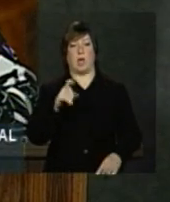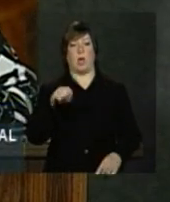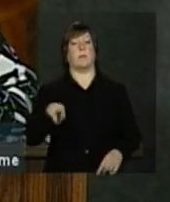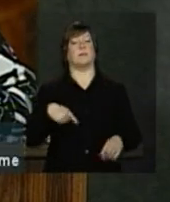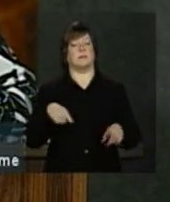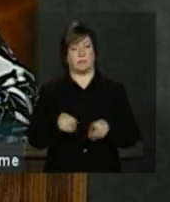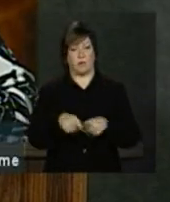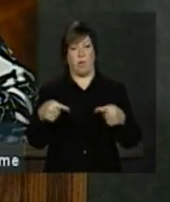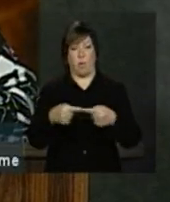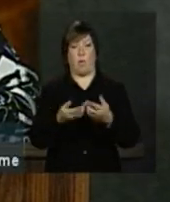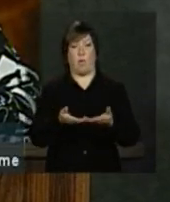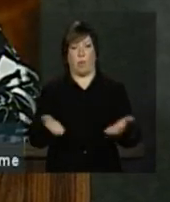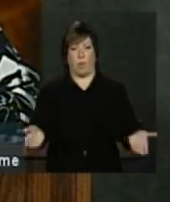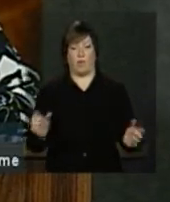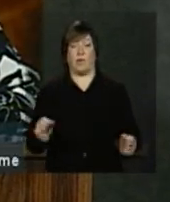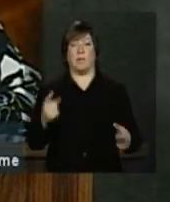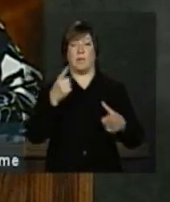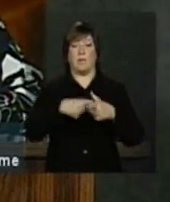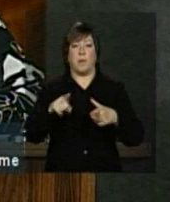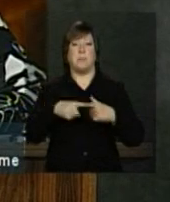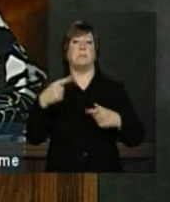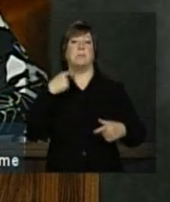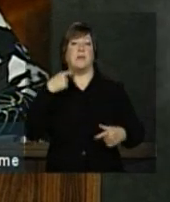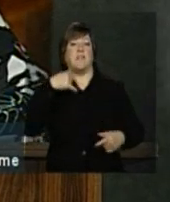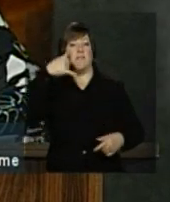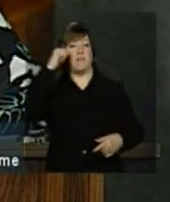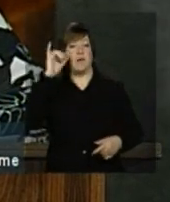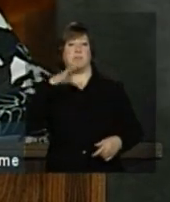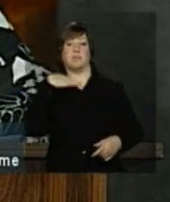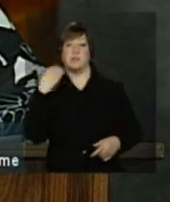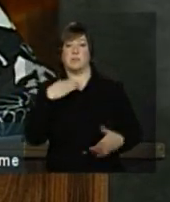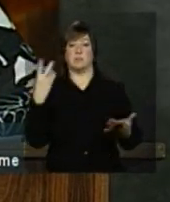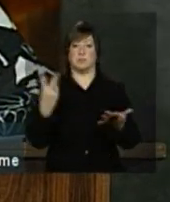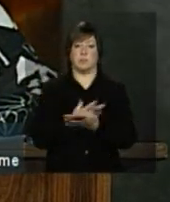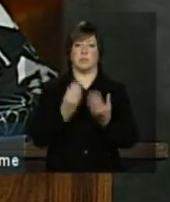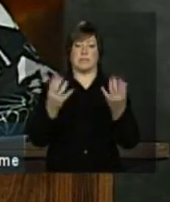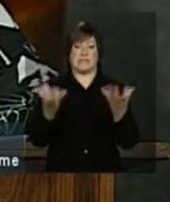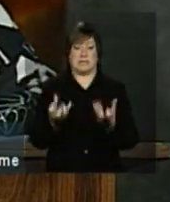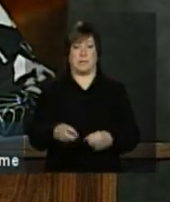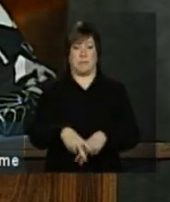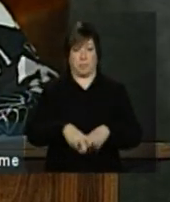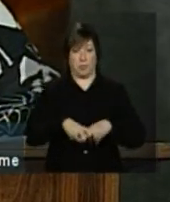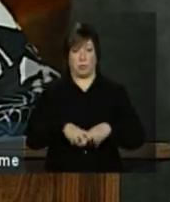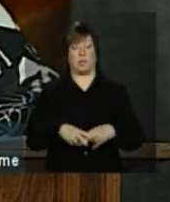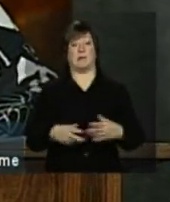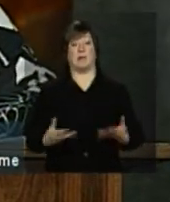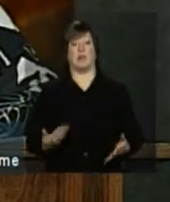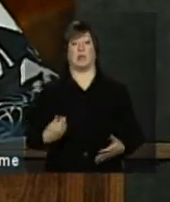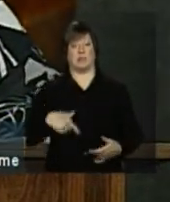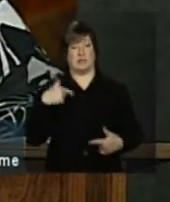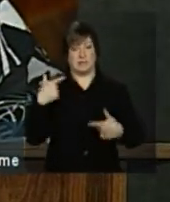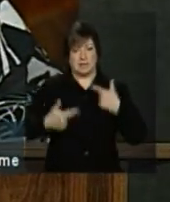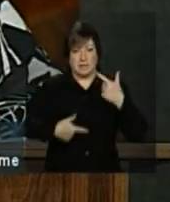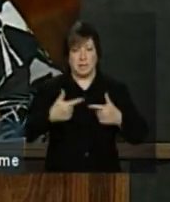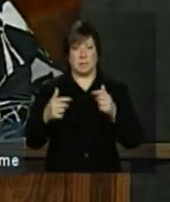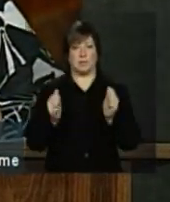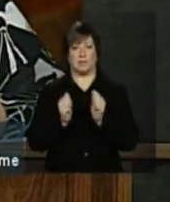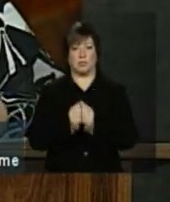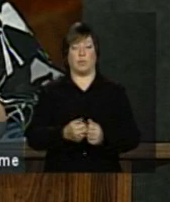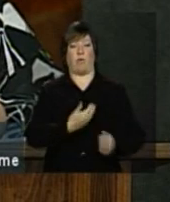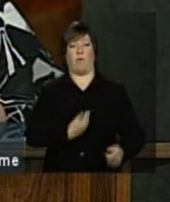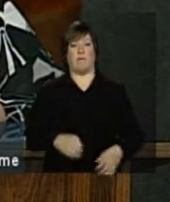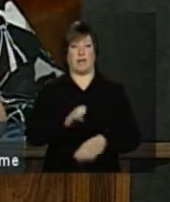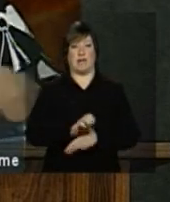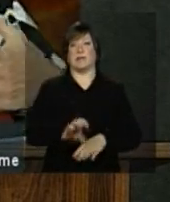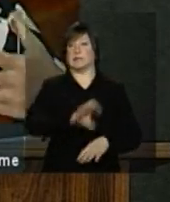relação à situação dos animais certo então algumas medidas nós temos tomado e trabalhado junto com governos estaduais